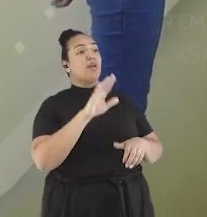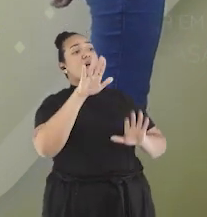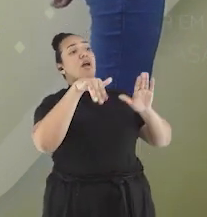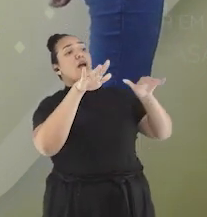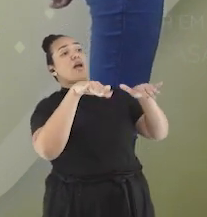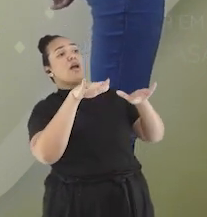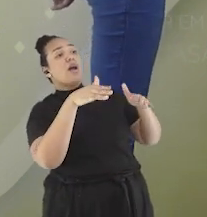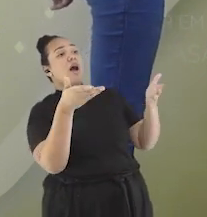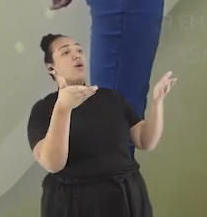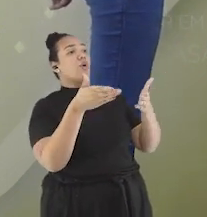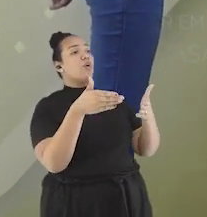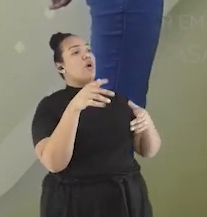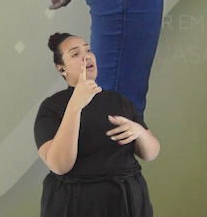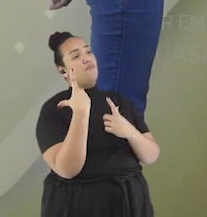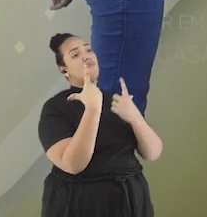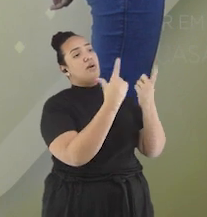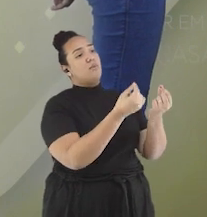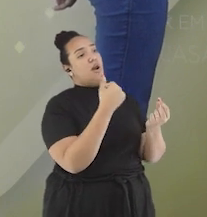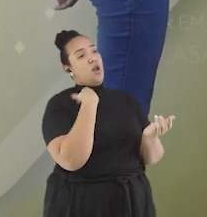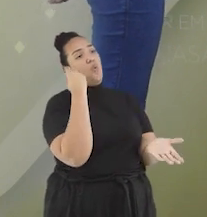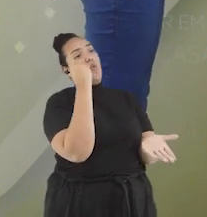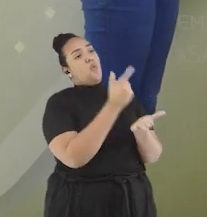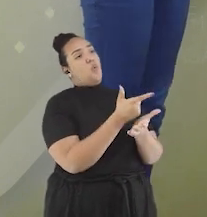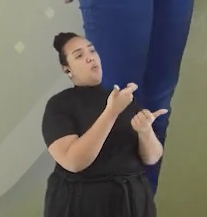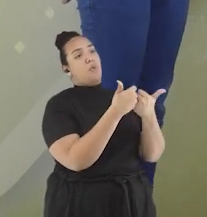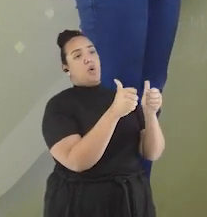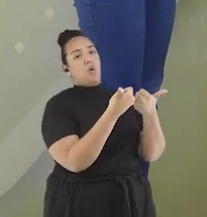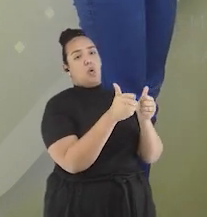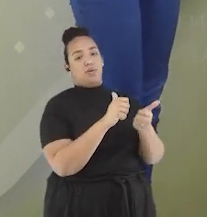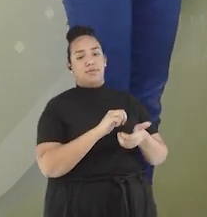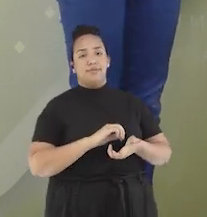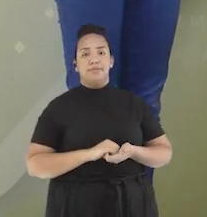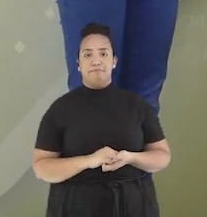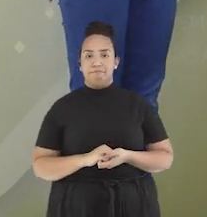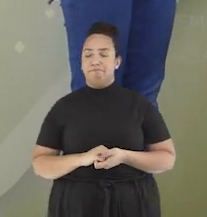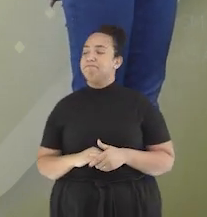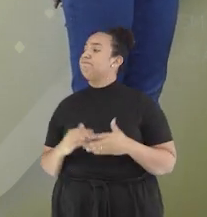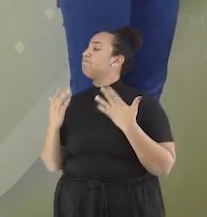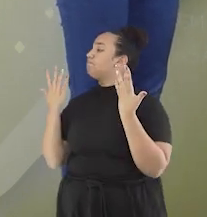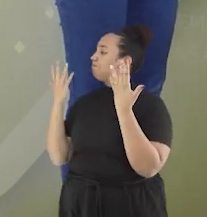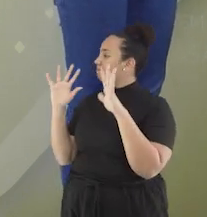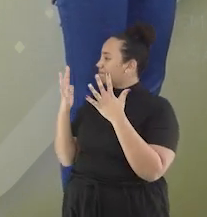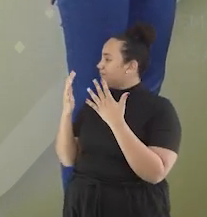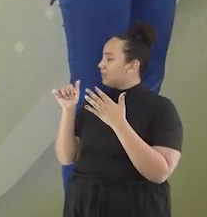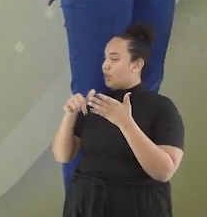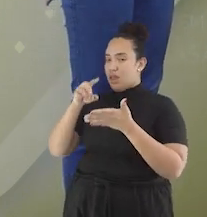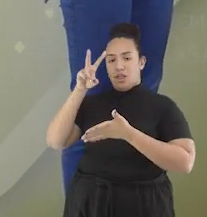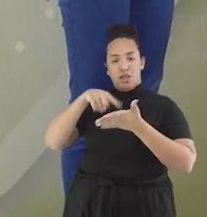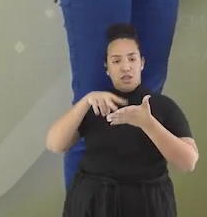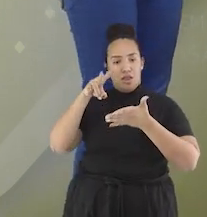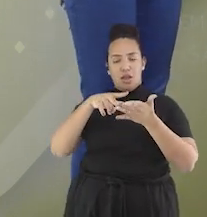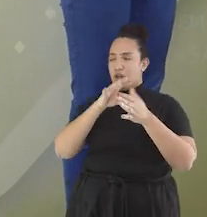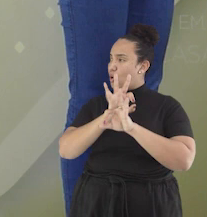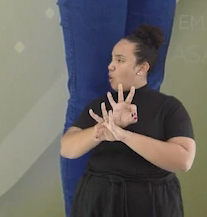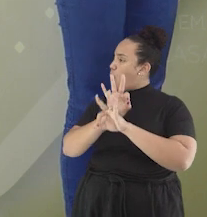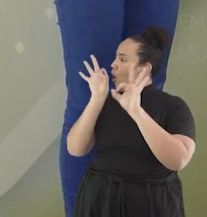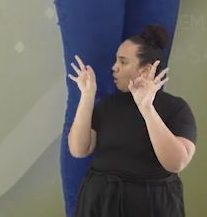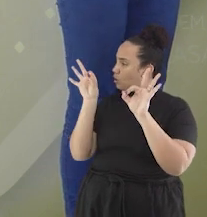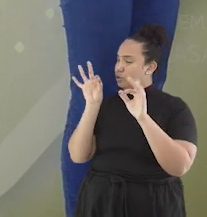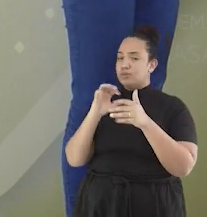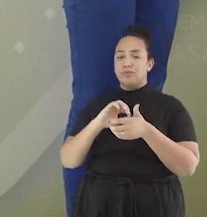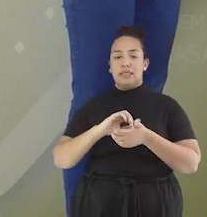Ei, pessoal, todo mundo vai descendo, porque eu vou comprar. Muito bem, Heloísa. Sua leitura é excelente. Você foi muito